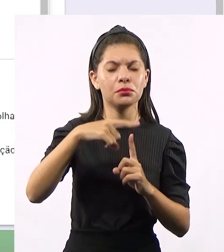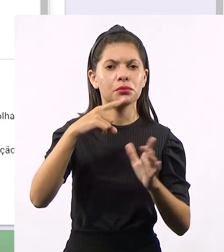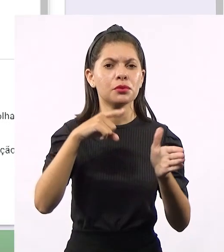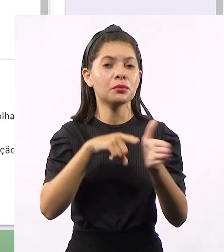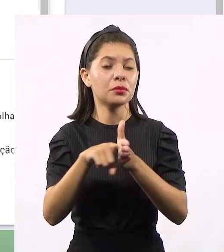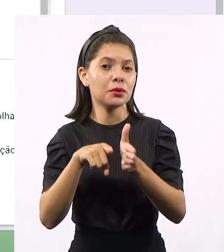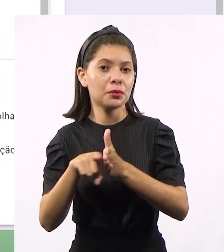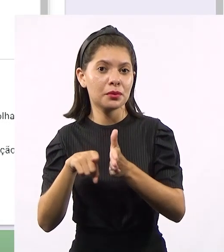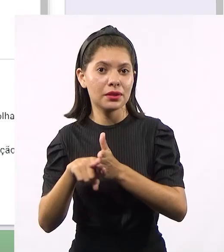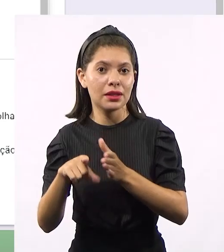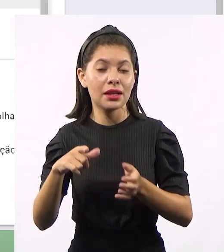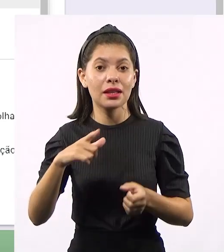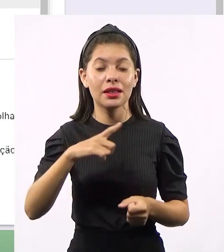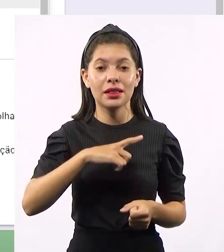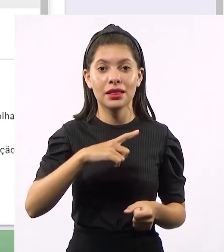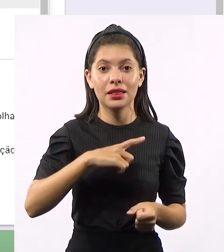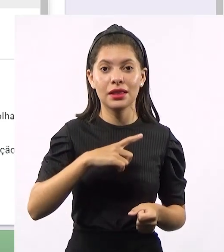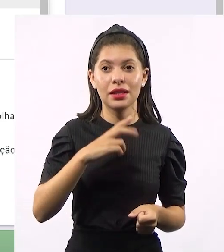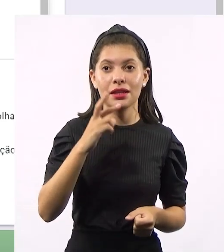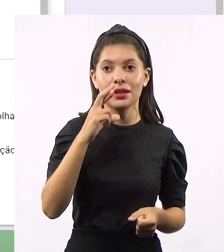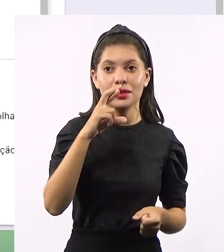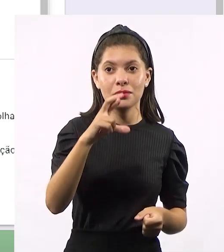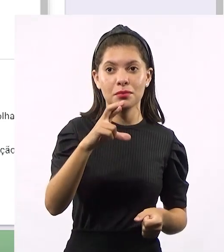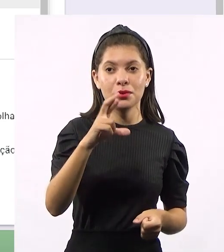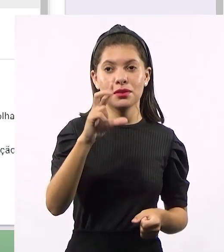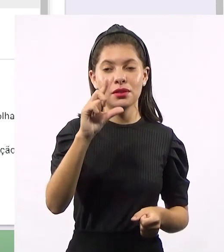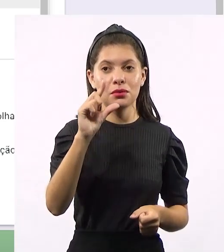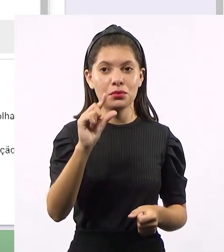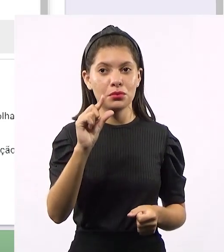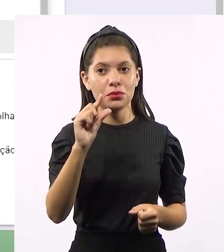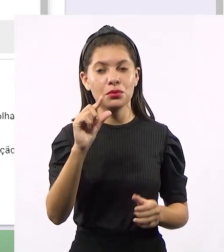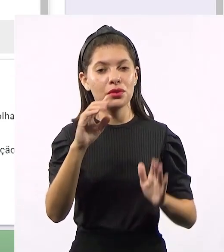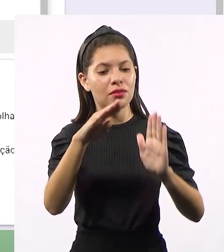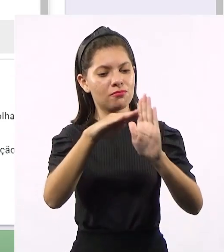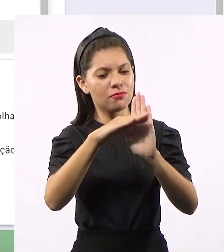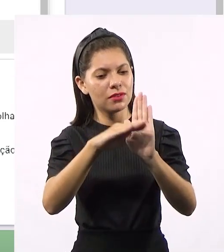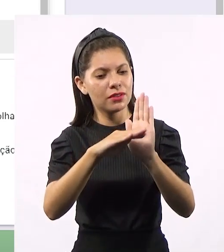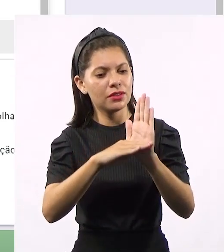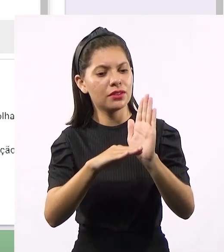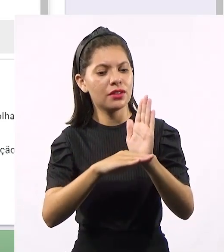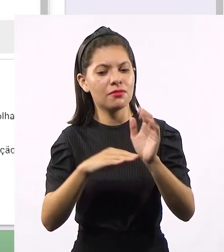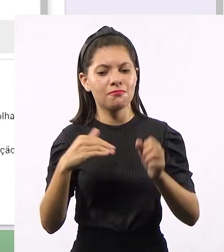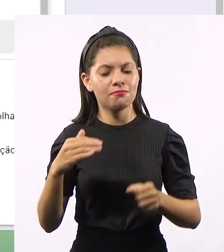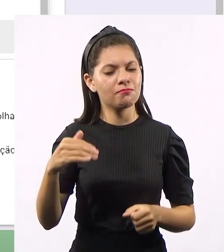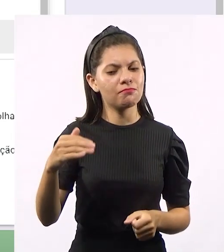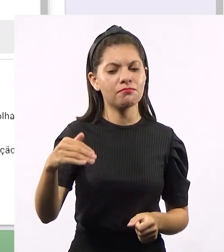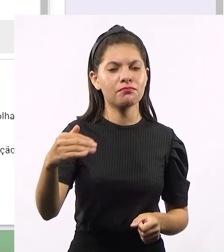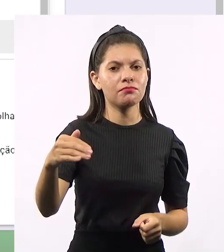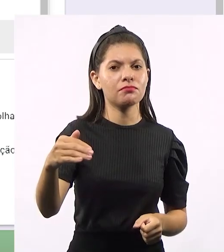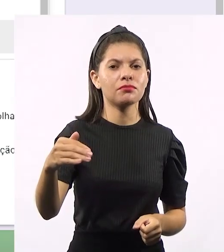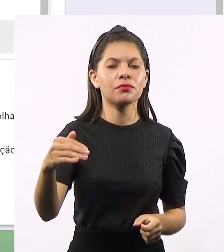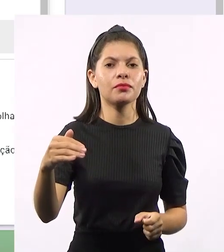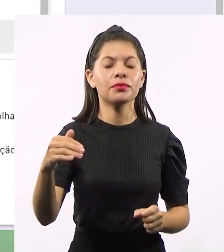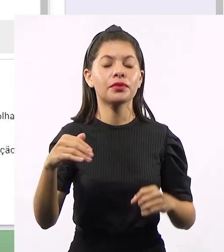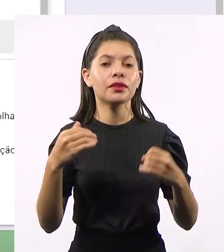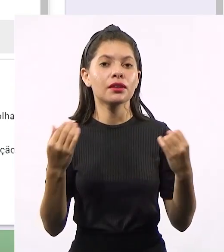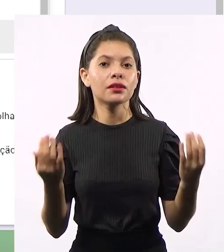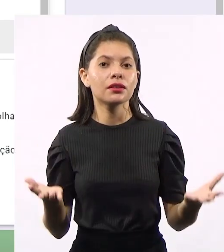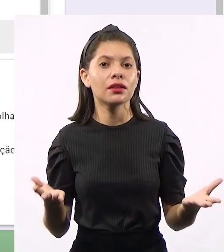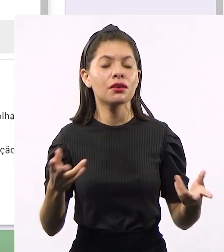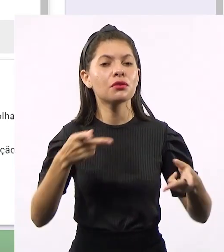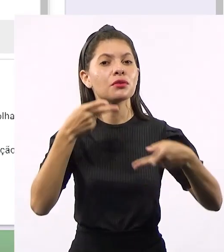tenho resposta curta, parágrafo, múltipla escolha, caixa de seleção, lista suspensa e assim sucessivamente. Então, quando a gente fala a idade